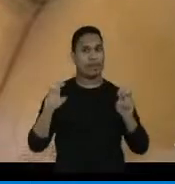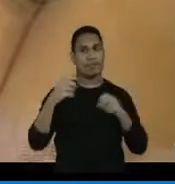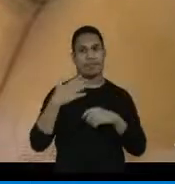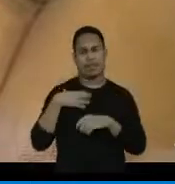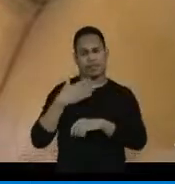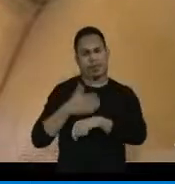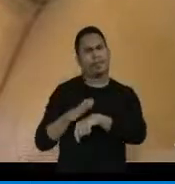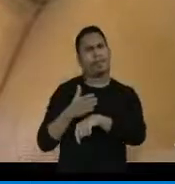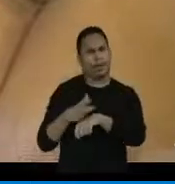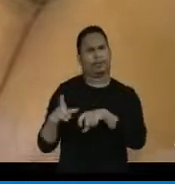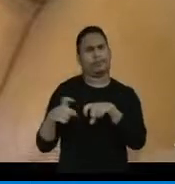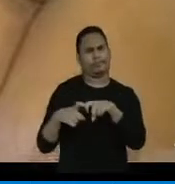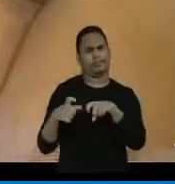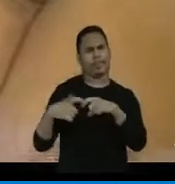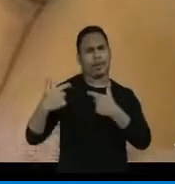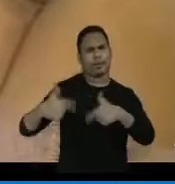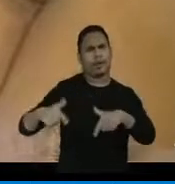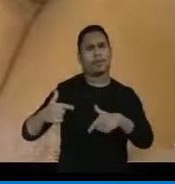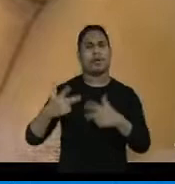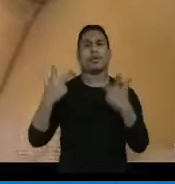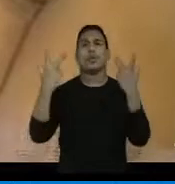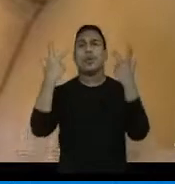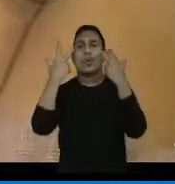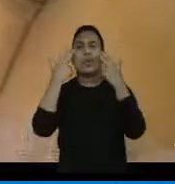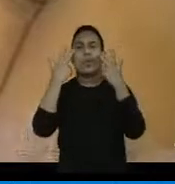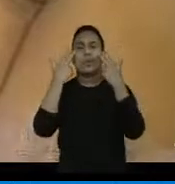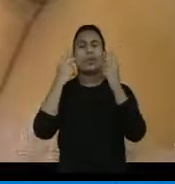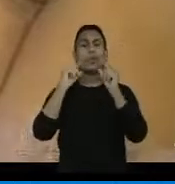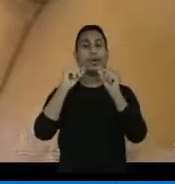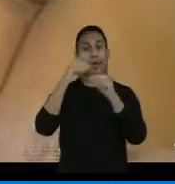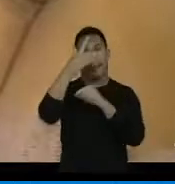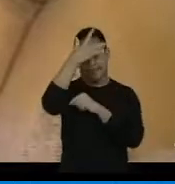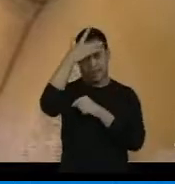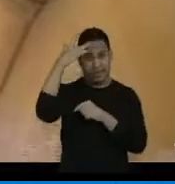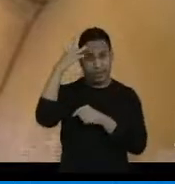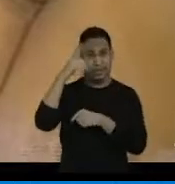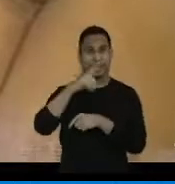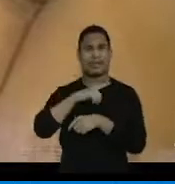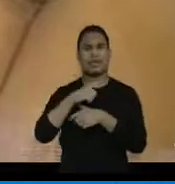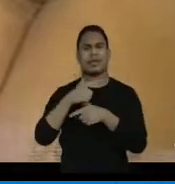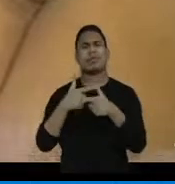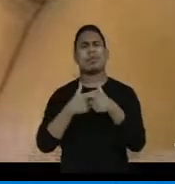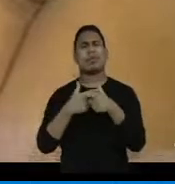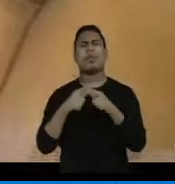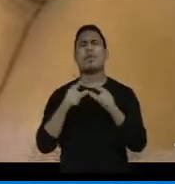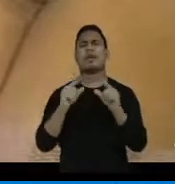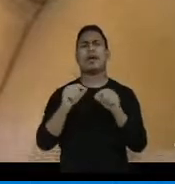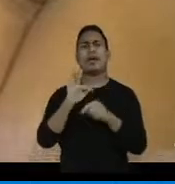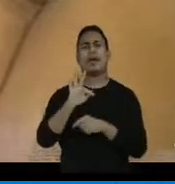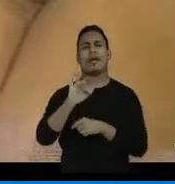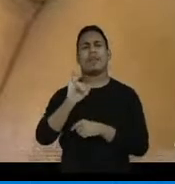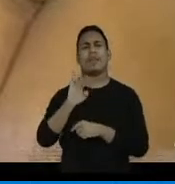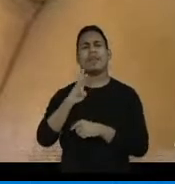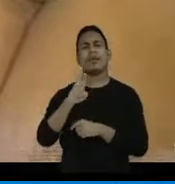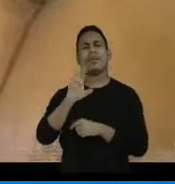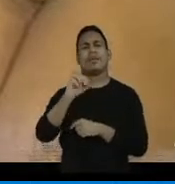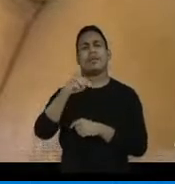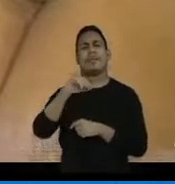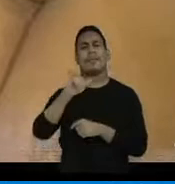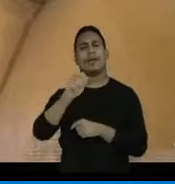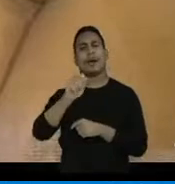receber pacientes que têm esse problema, gente, que é a fibromialgia. Infelizmente, é uma parcela da